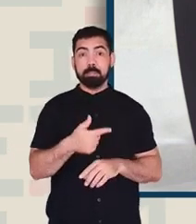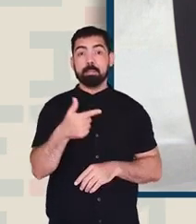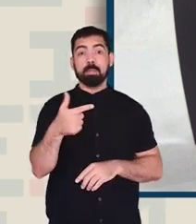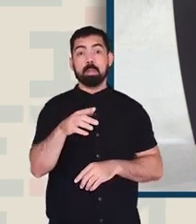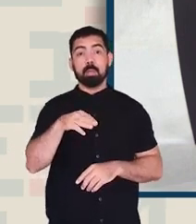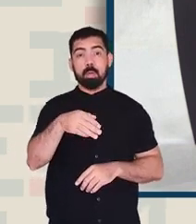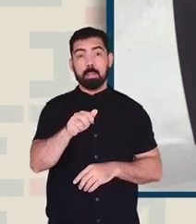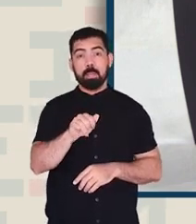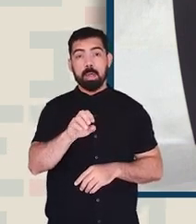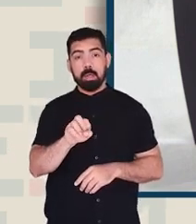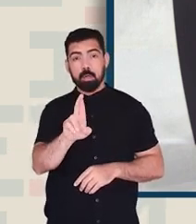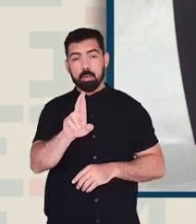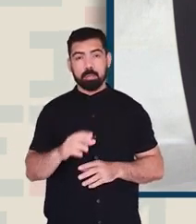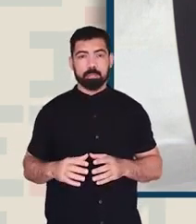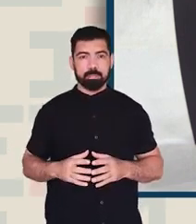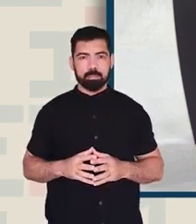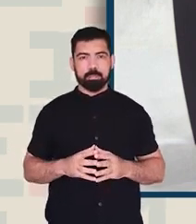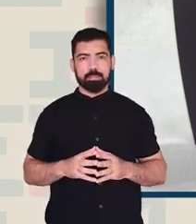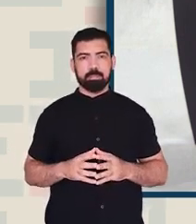maior.